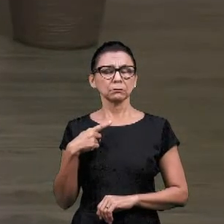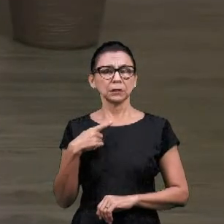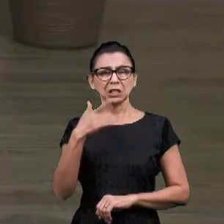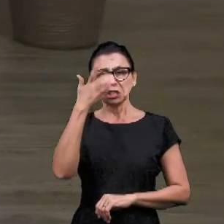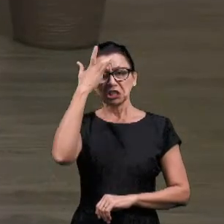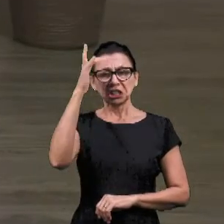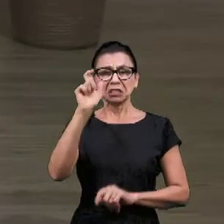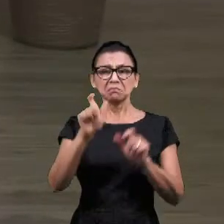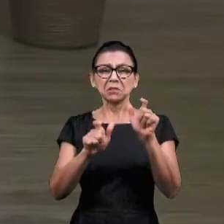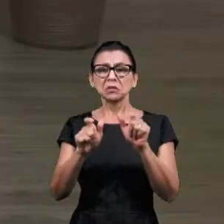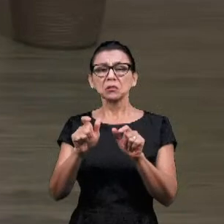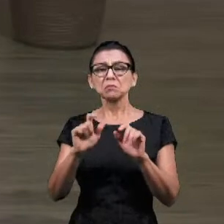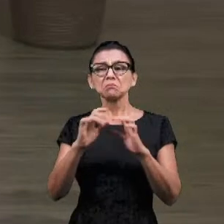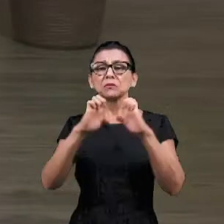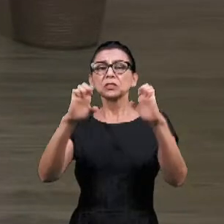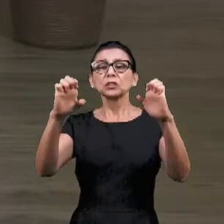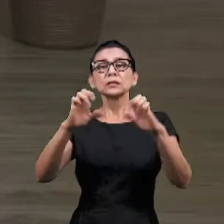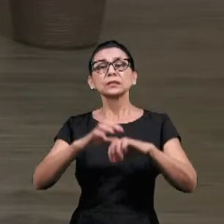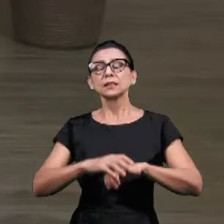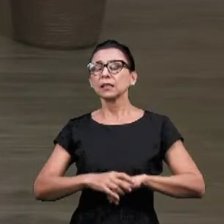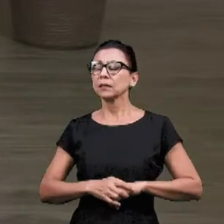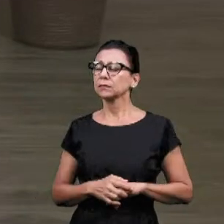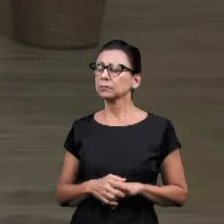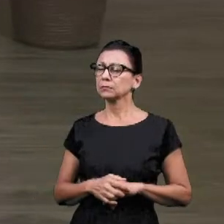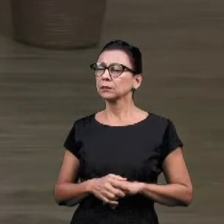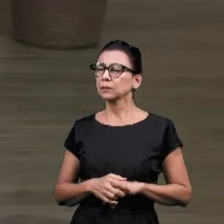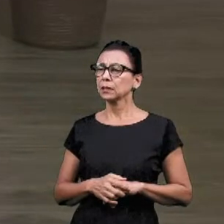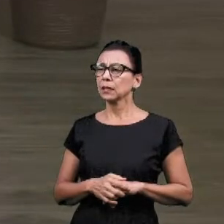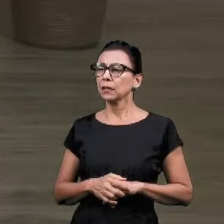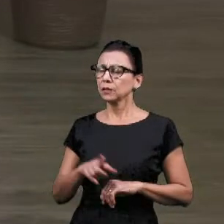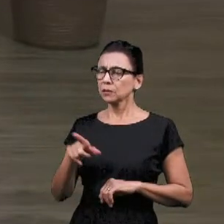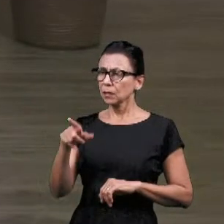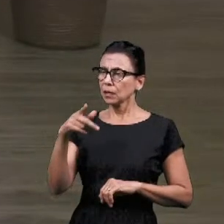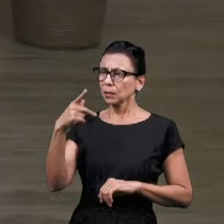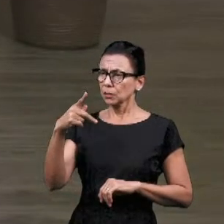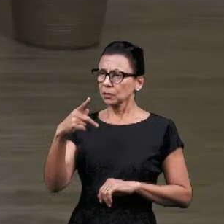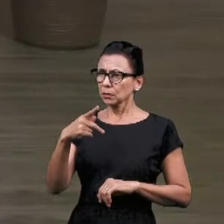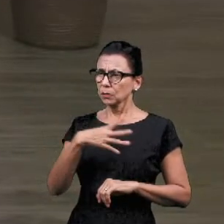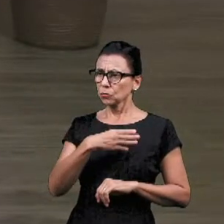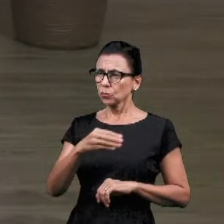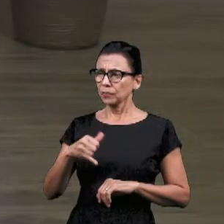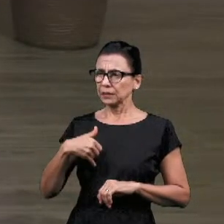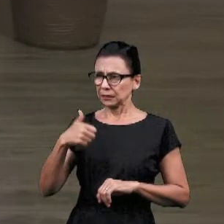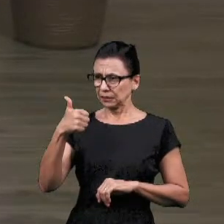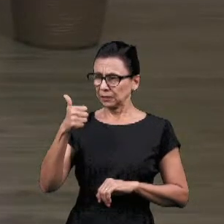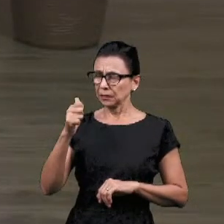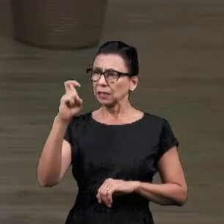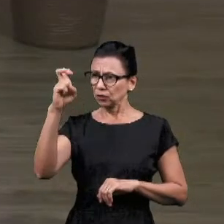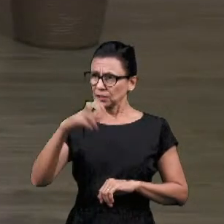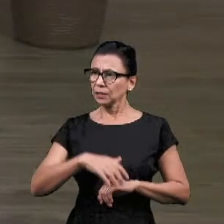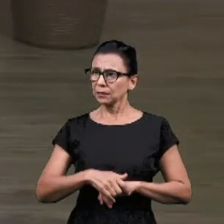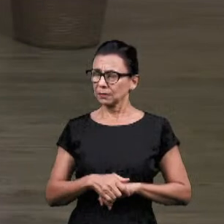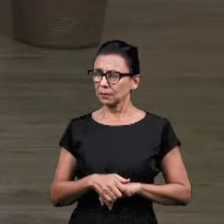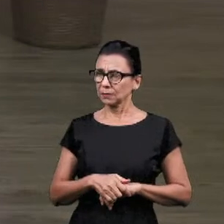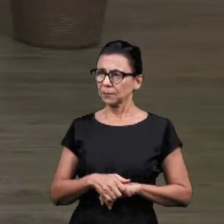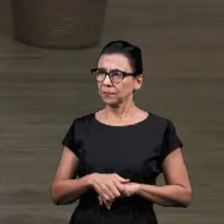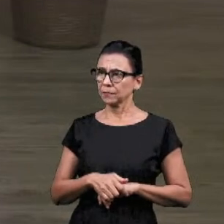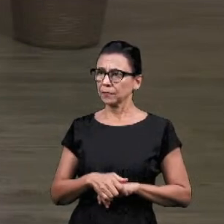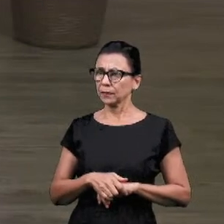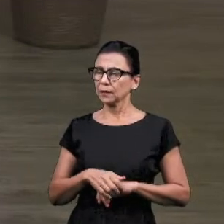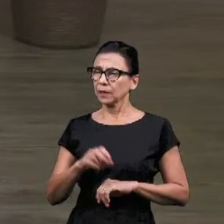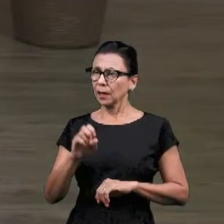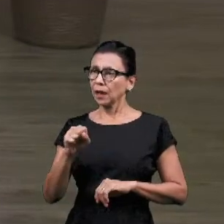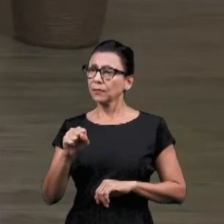irmã, sua filha vai fazer 15 anos, não vai? Vai. Me presta, por favor, a lista de convidados do aniversário da sua filha. Aí